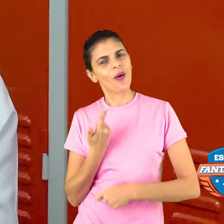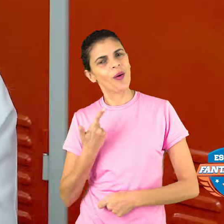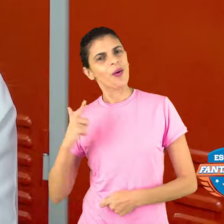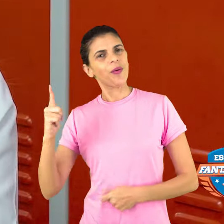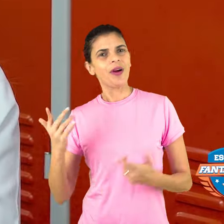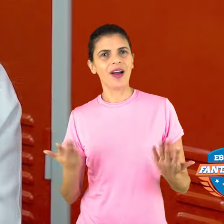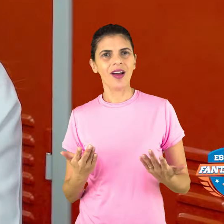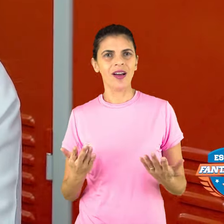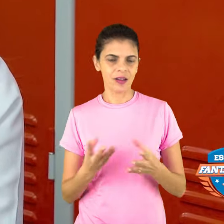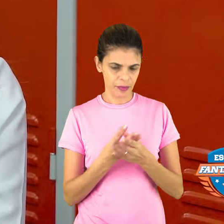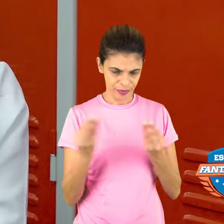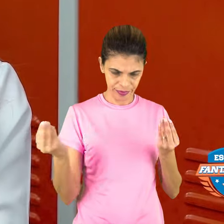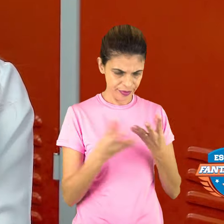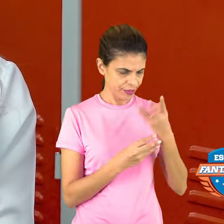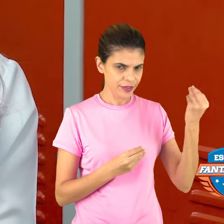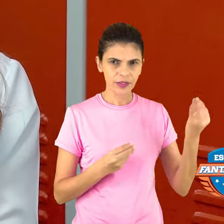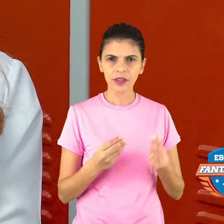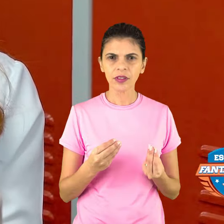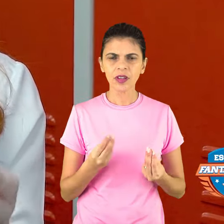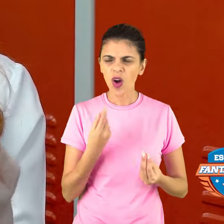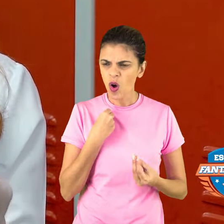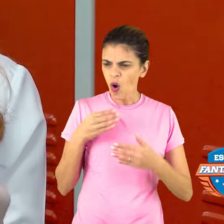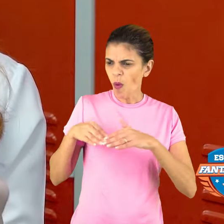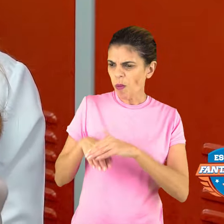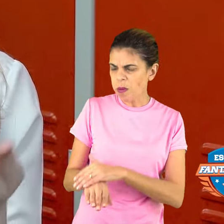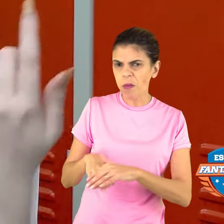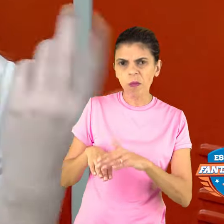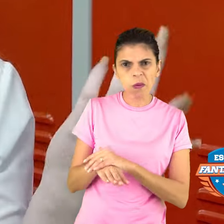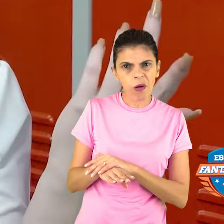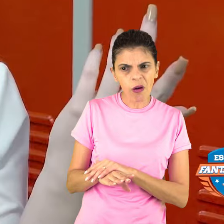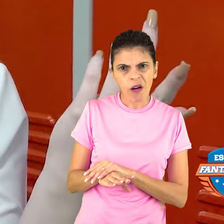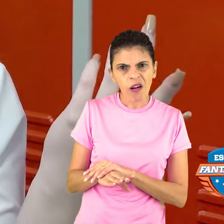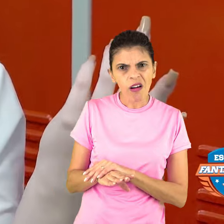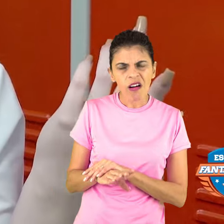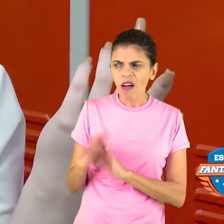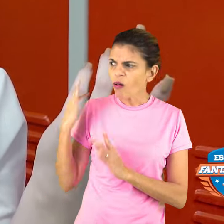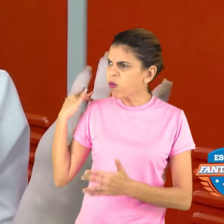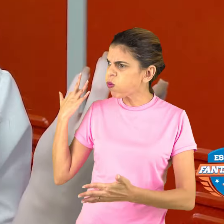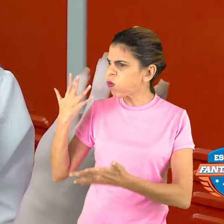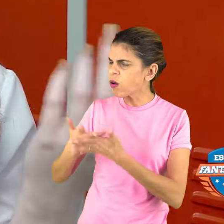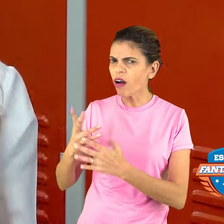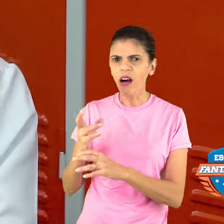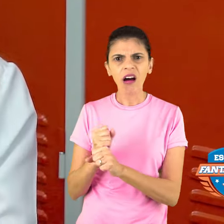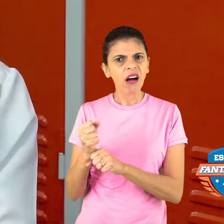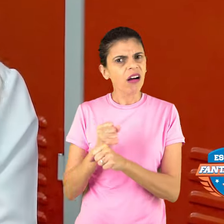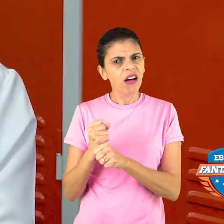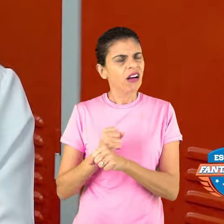negócios. Como que eu juntei só isso em todo esse tempo?